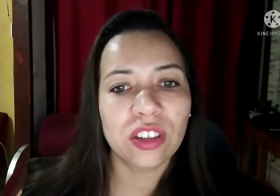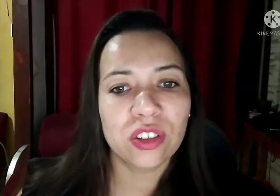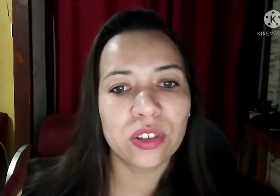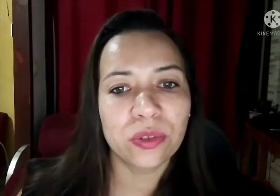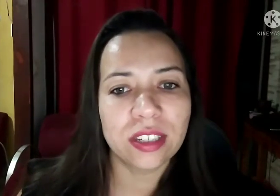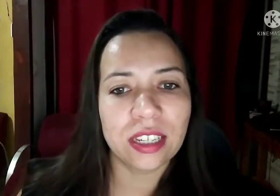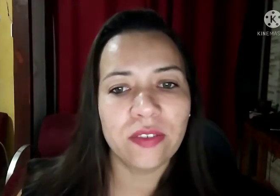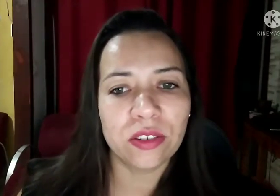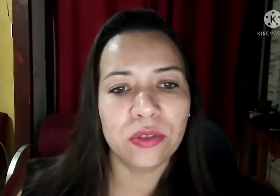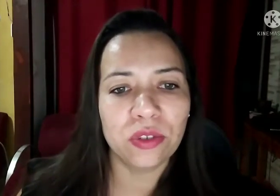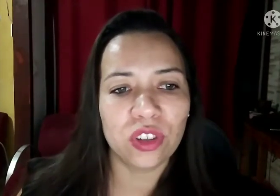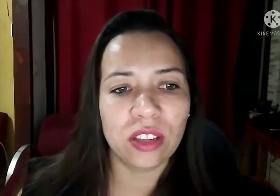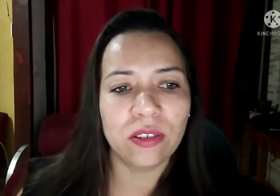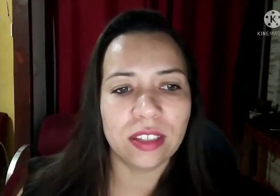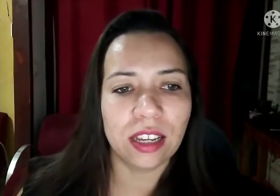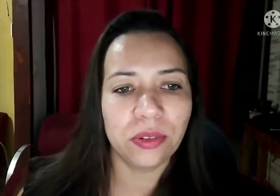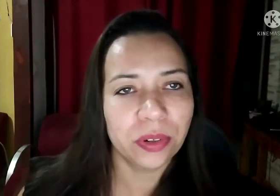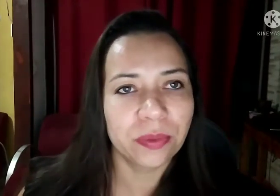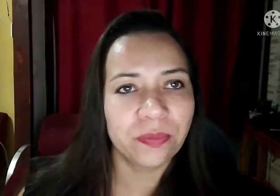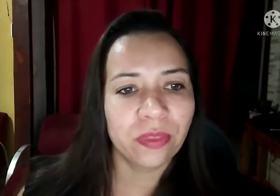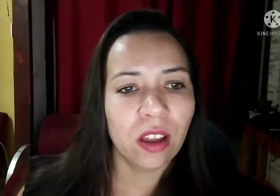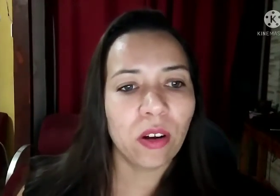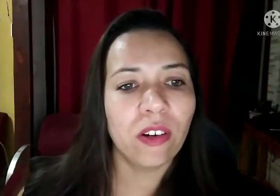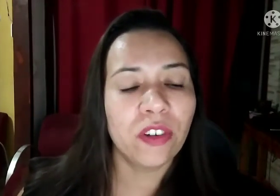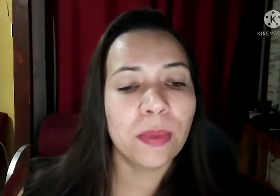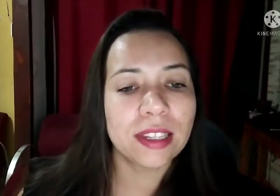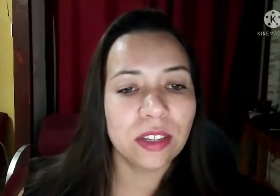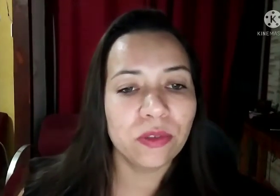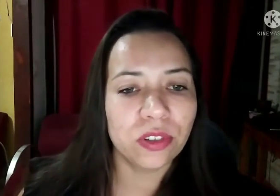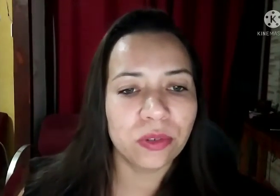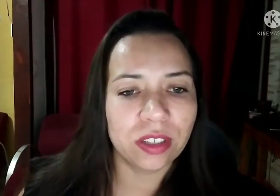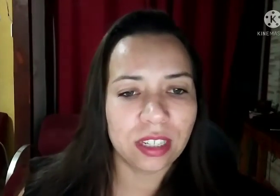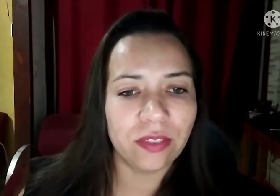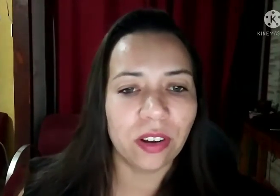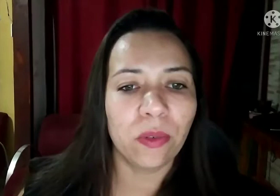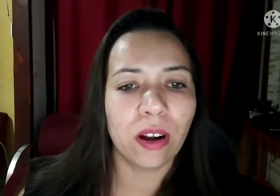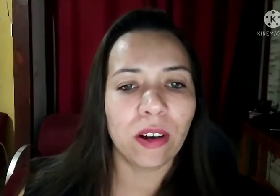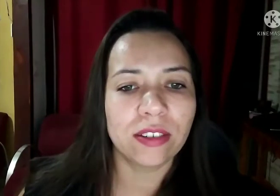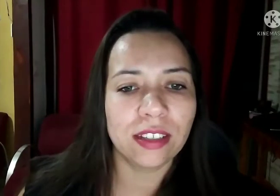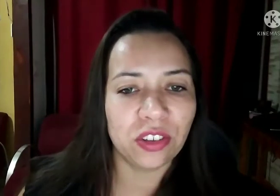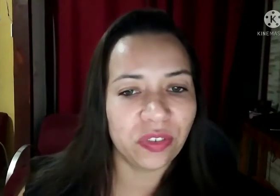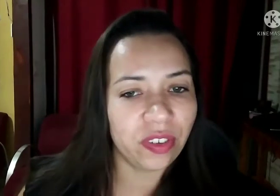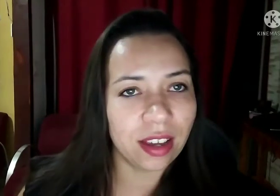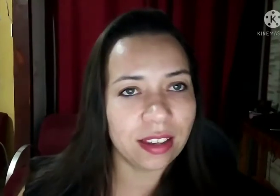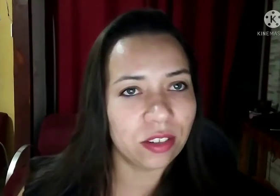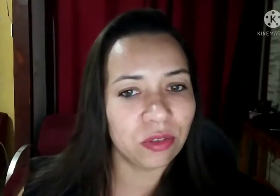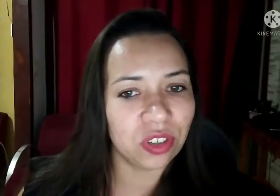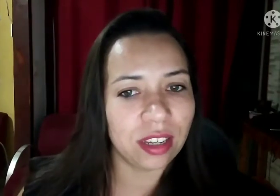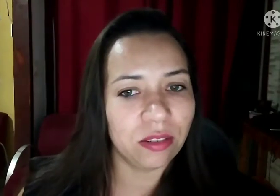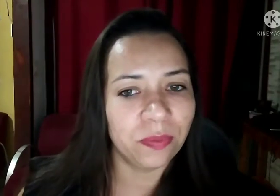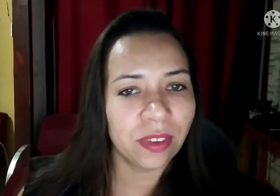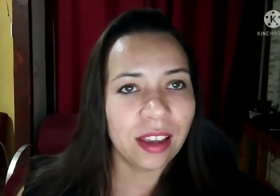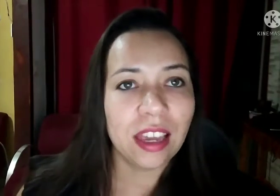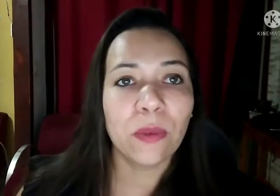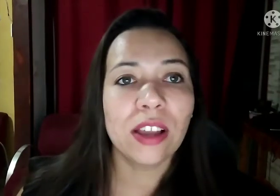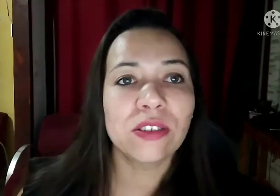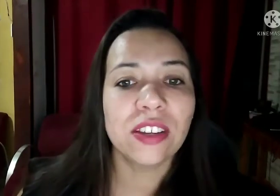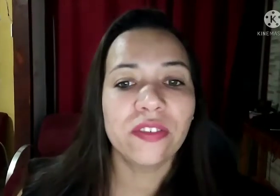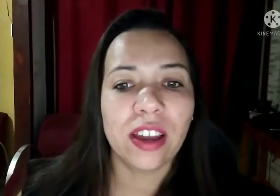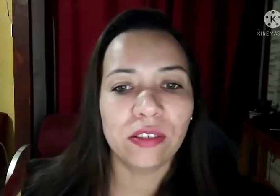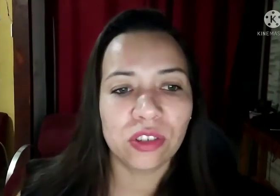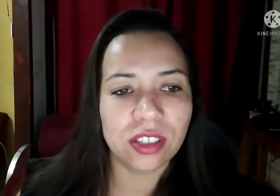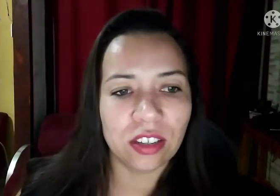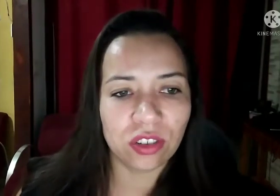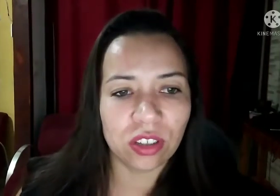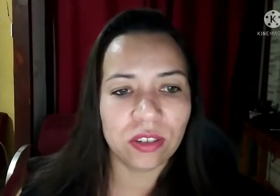as práticas discursivas do sujeito iniciador? Qual a formação discursiva com a qual se identifica esse sujeito? E quais